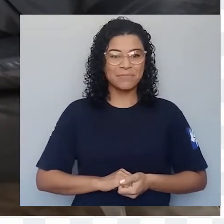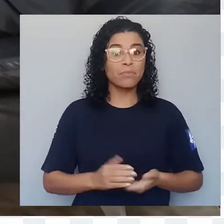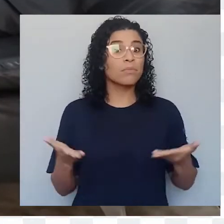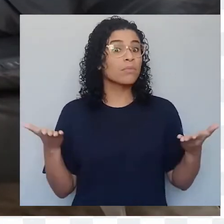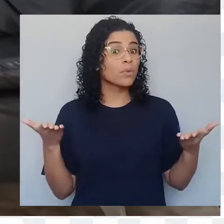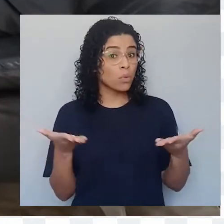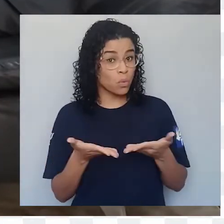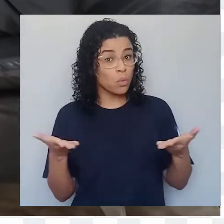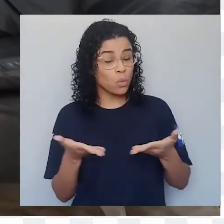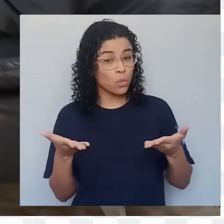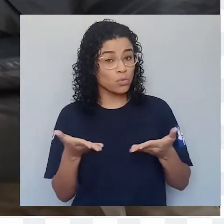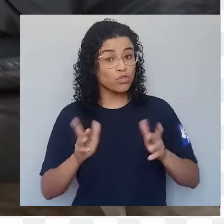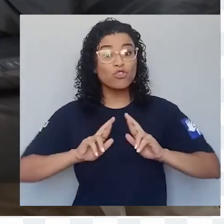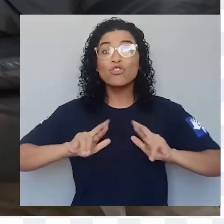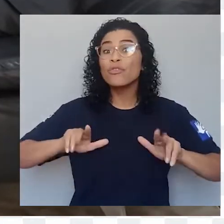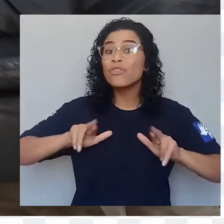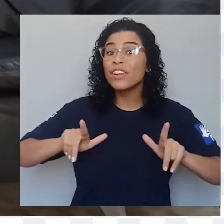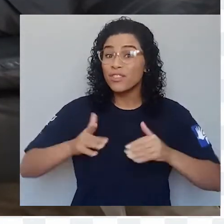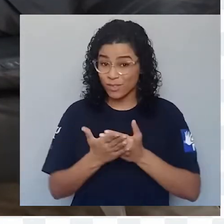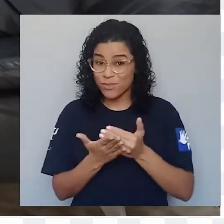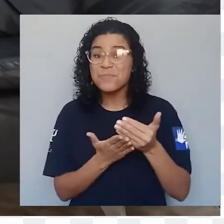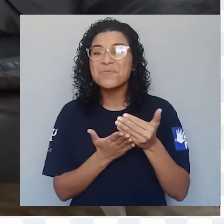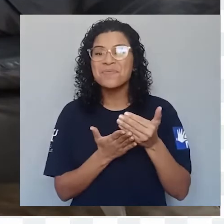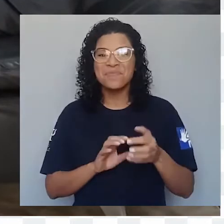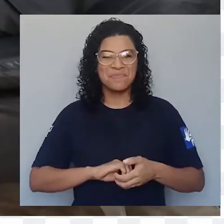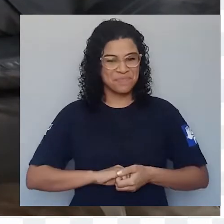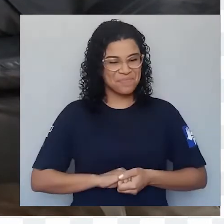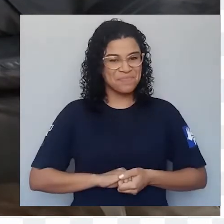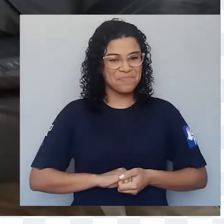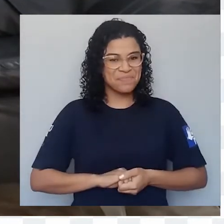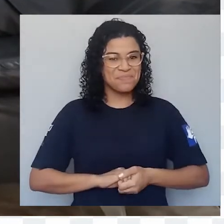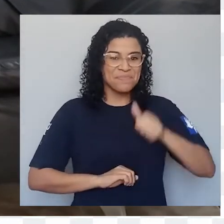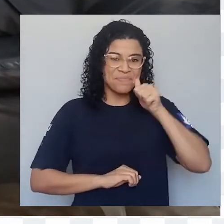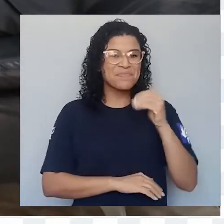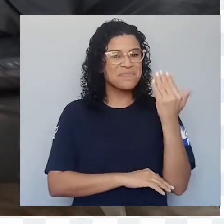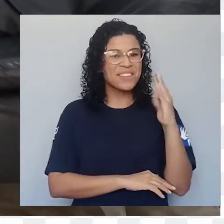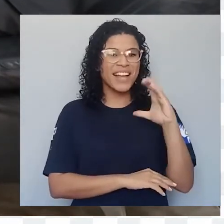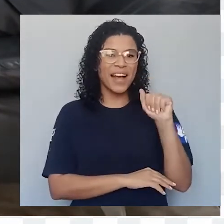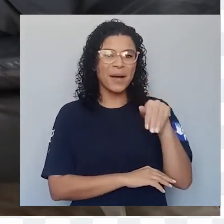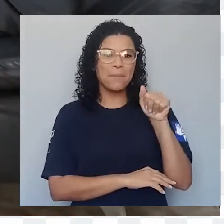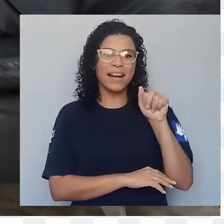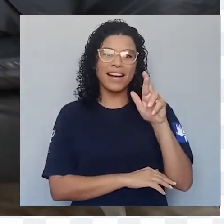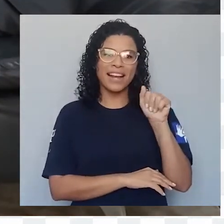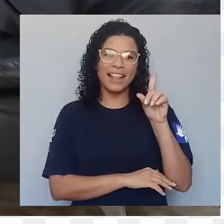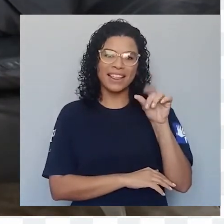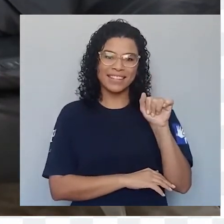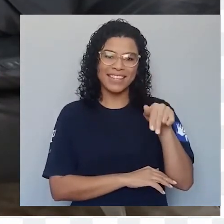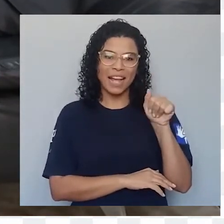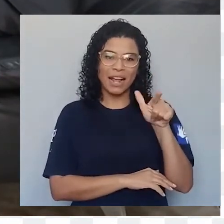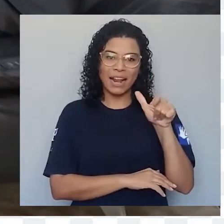na Creche. Hoje estamos começando diferente. A nossa fantoche camarada